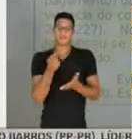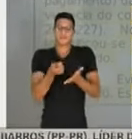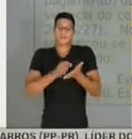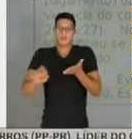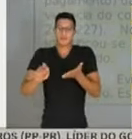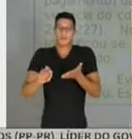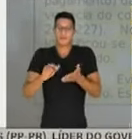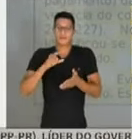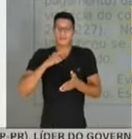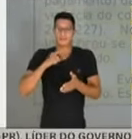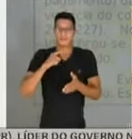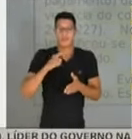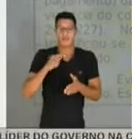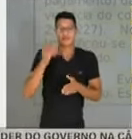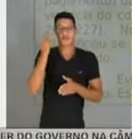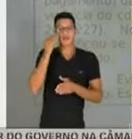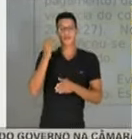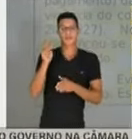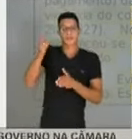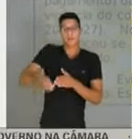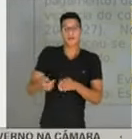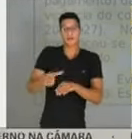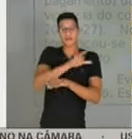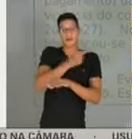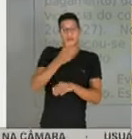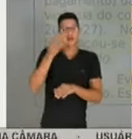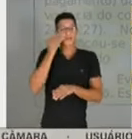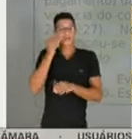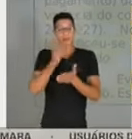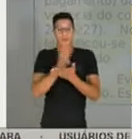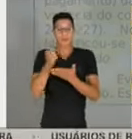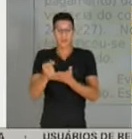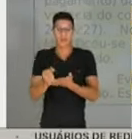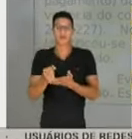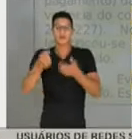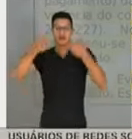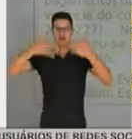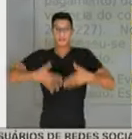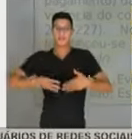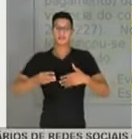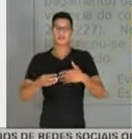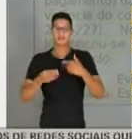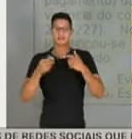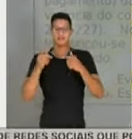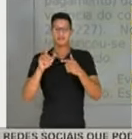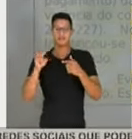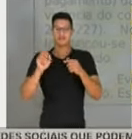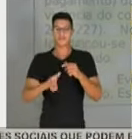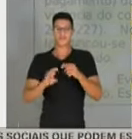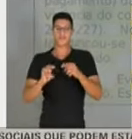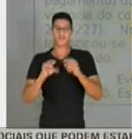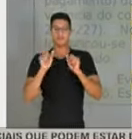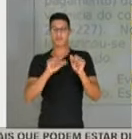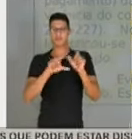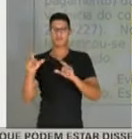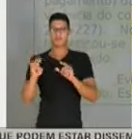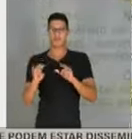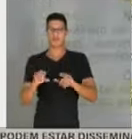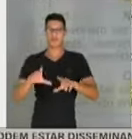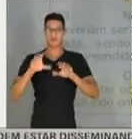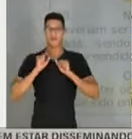assinado? Houve uma tentativa de pagamento antecipado sem previsão contratual. Explica. Eu não vou nem... Pode passar, por favor. Inclusive,